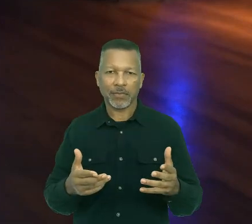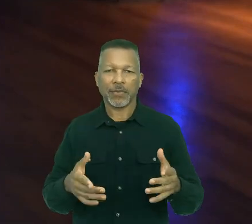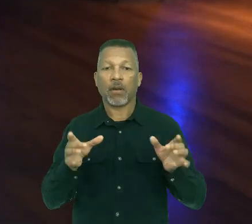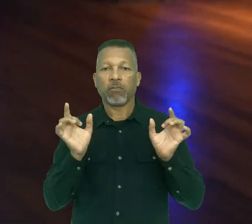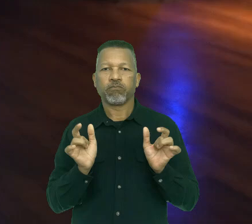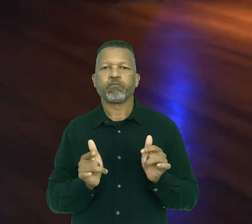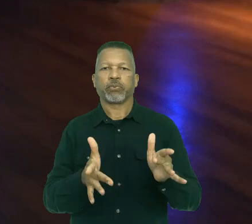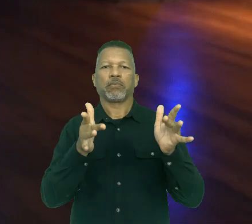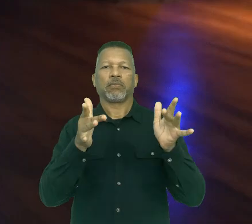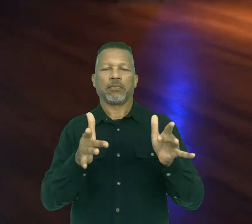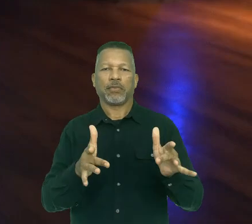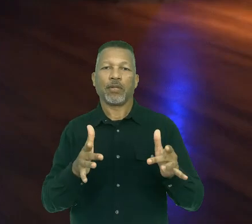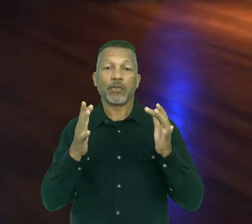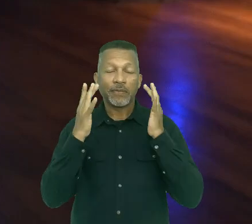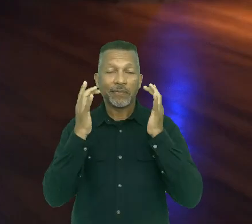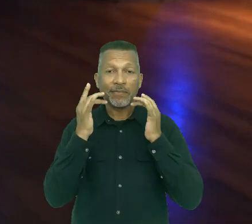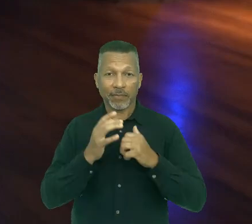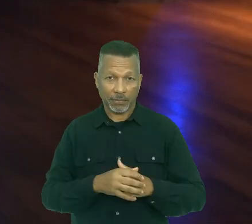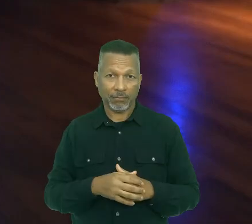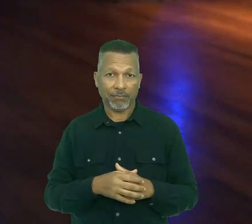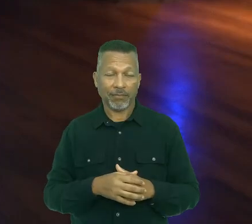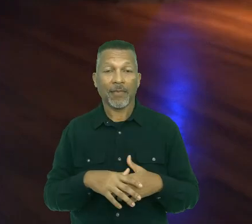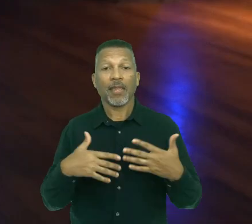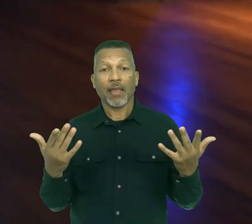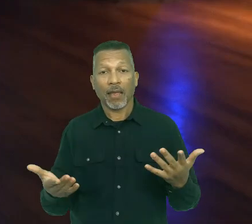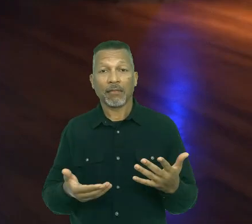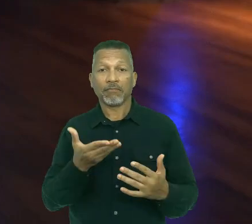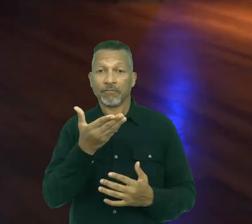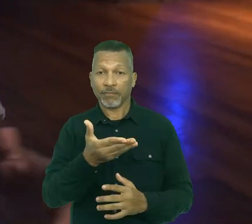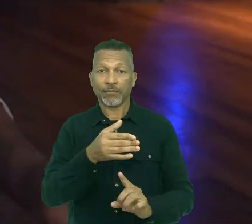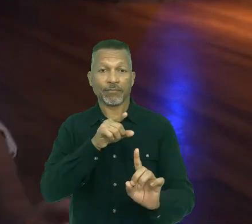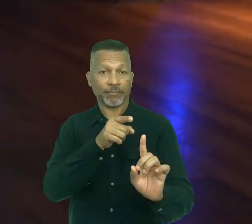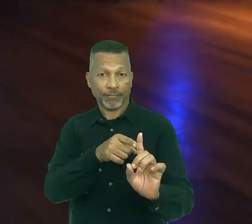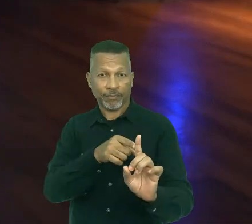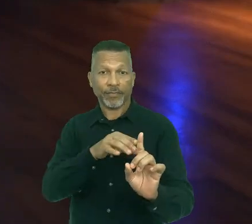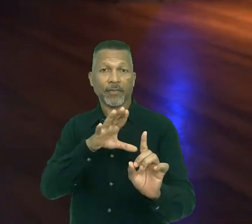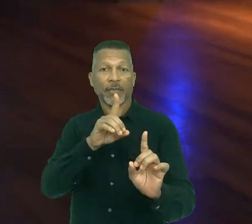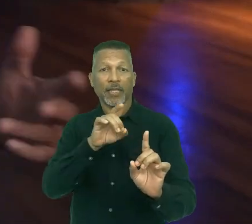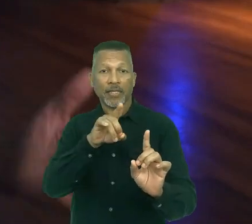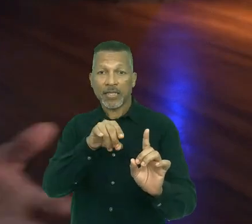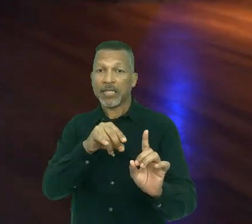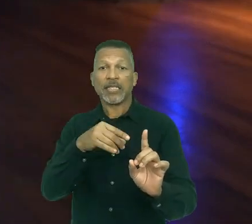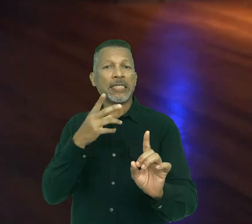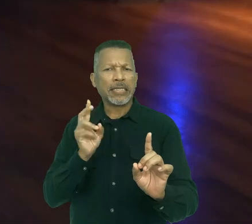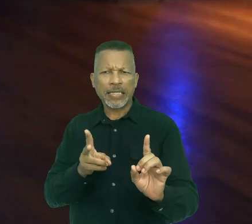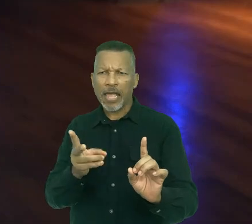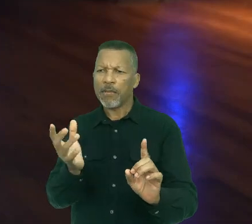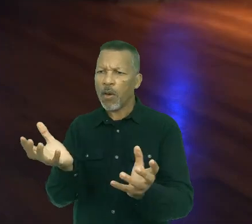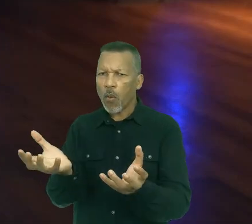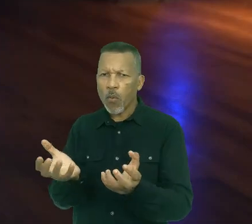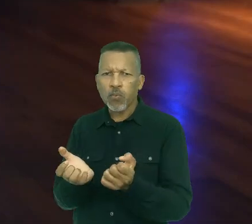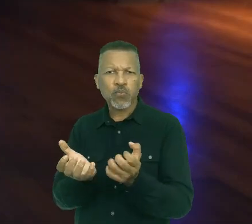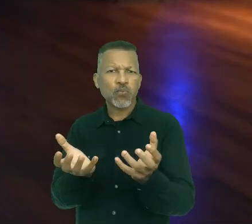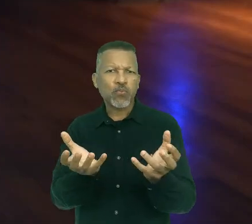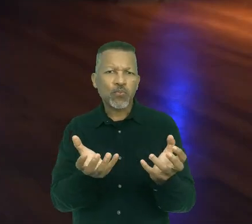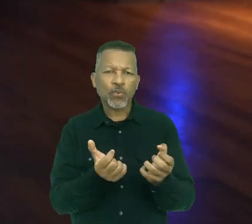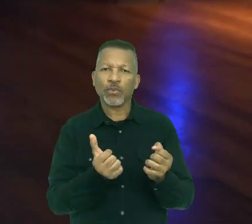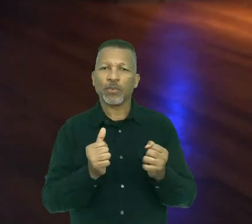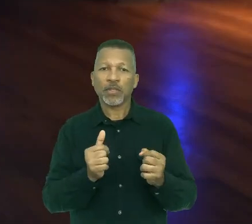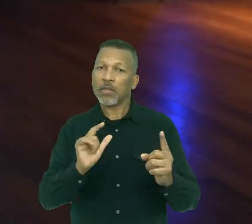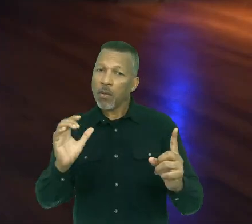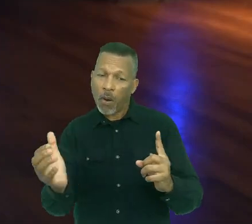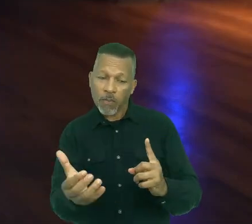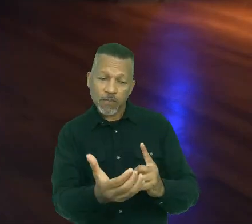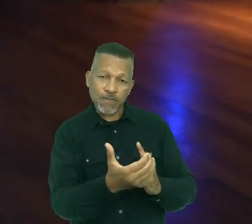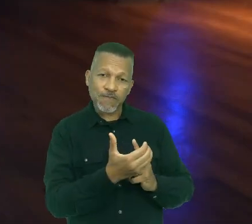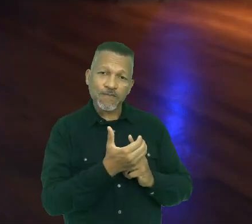eu larguei o teatro. E aí o Daci, que acolhe todo mundo, sempre acolheu todo mundo, começou a me acolher.